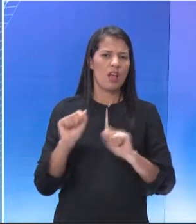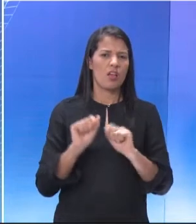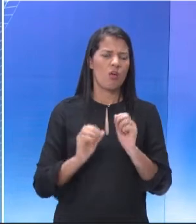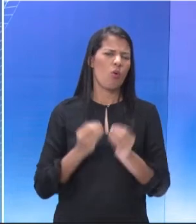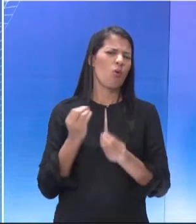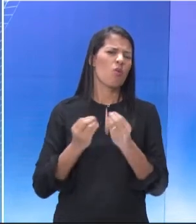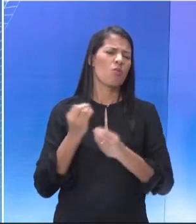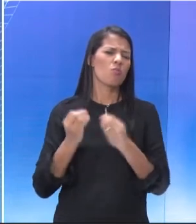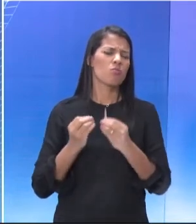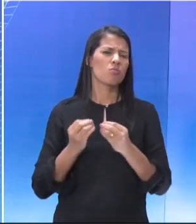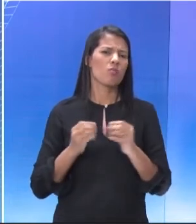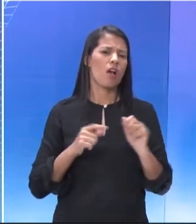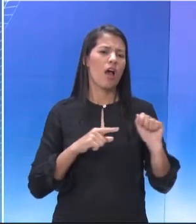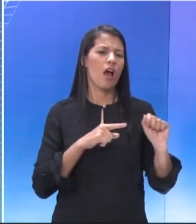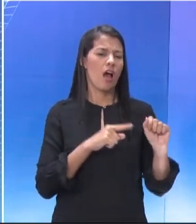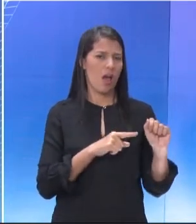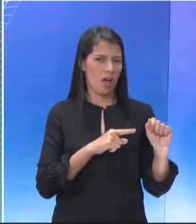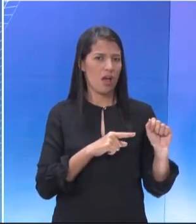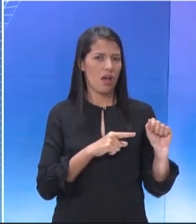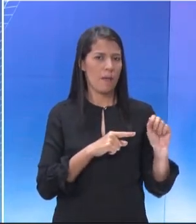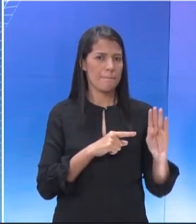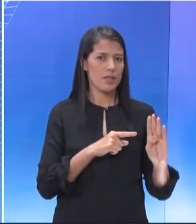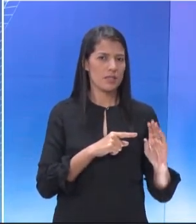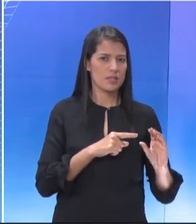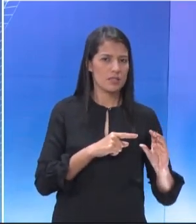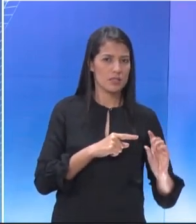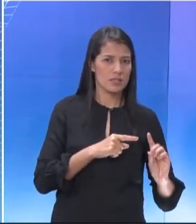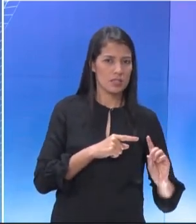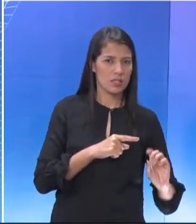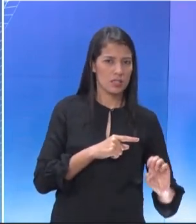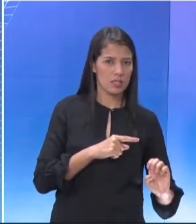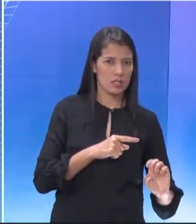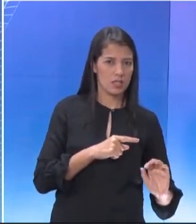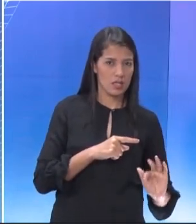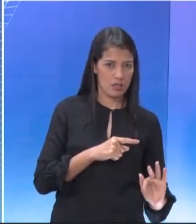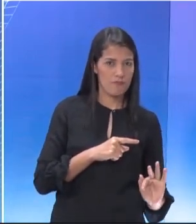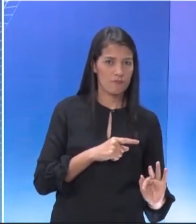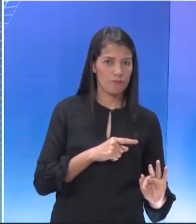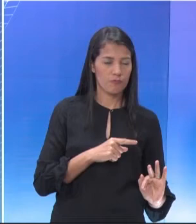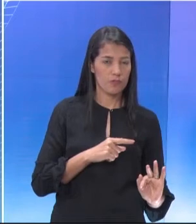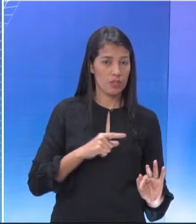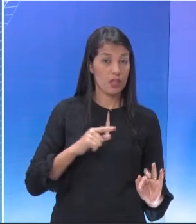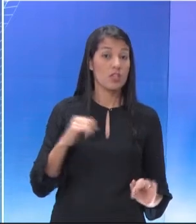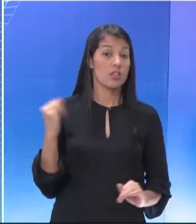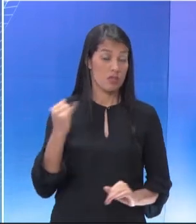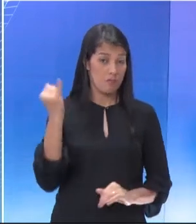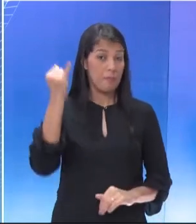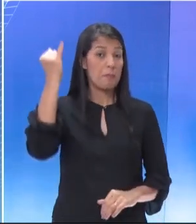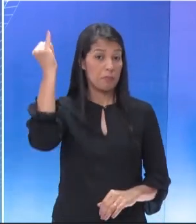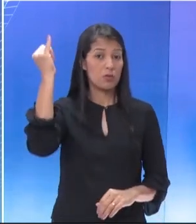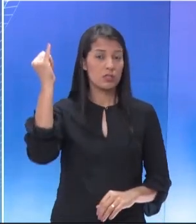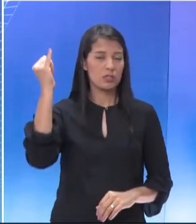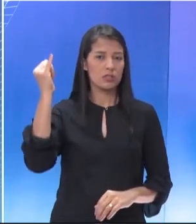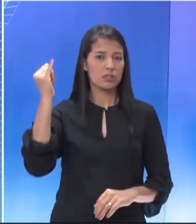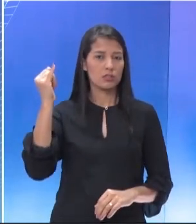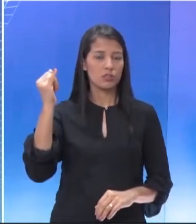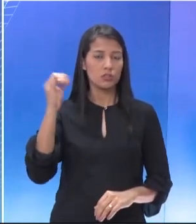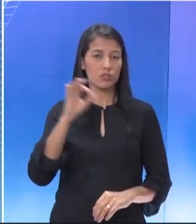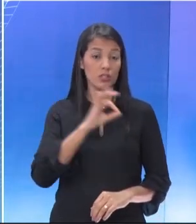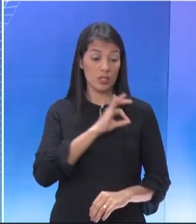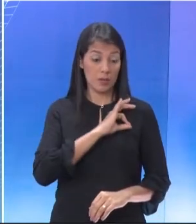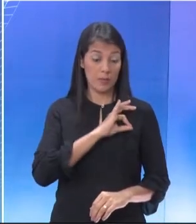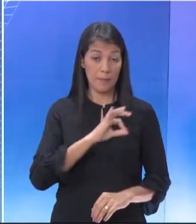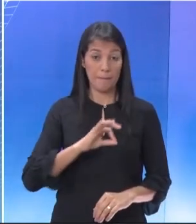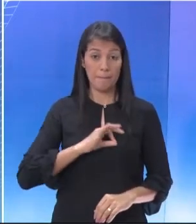a emulsificação. Outro ponto importante, as moléculas de lipídio elas são apolares, ou